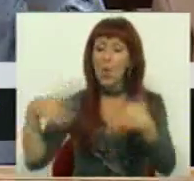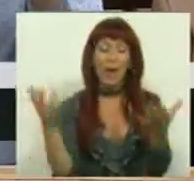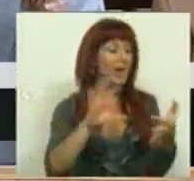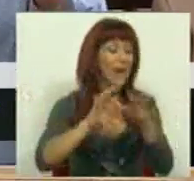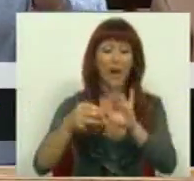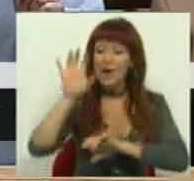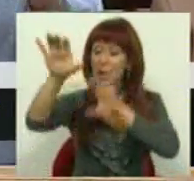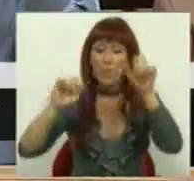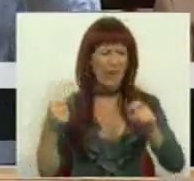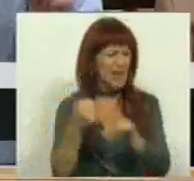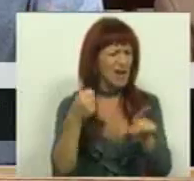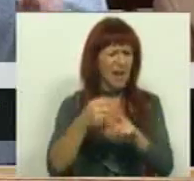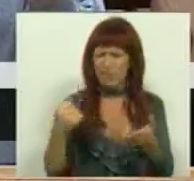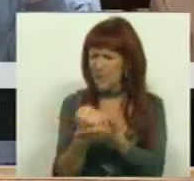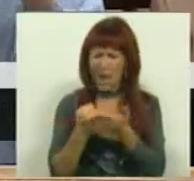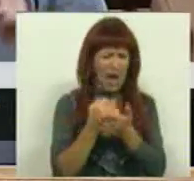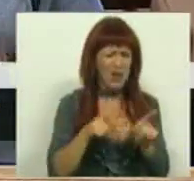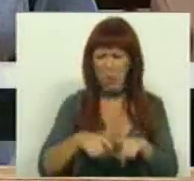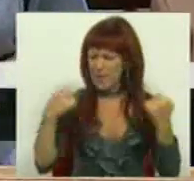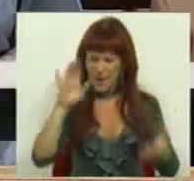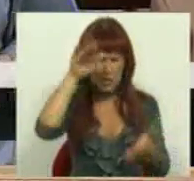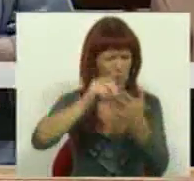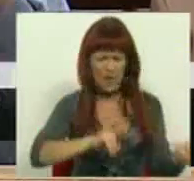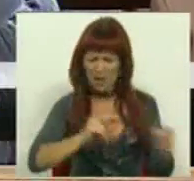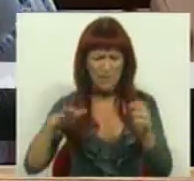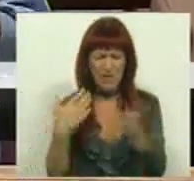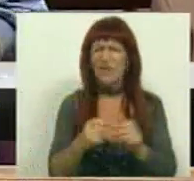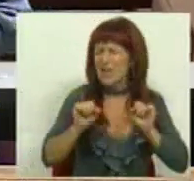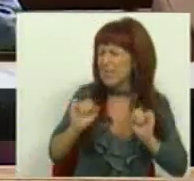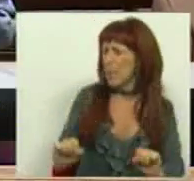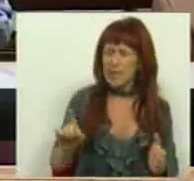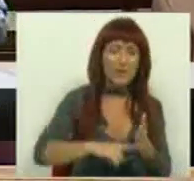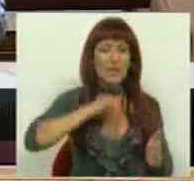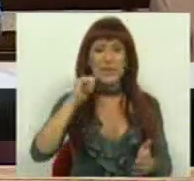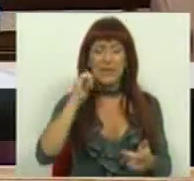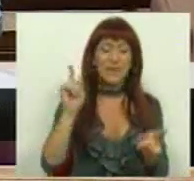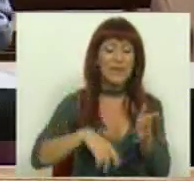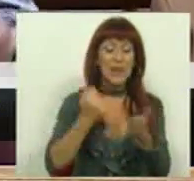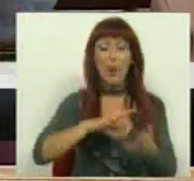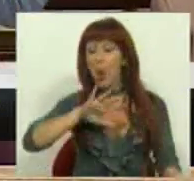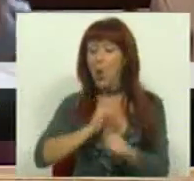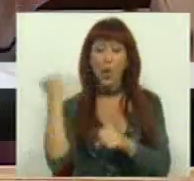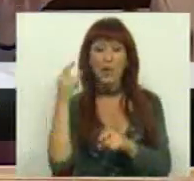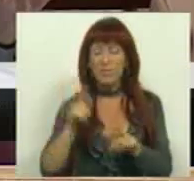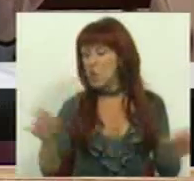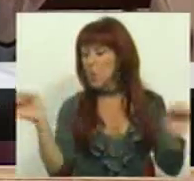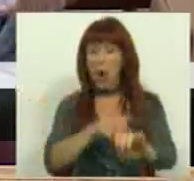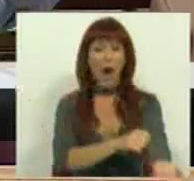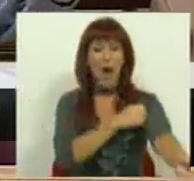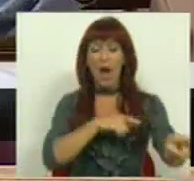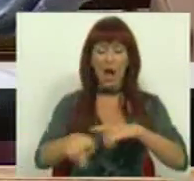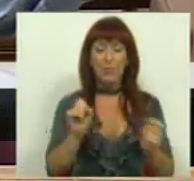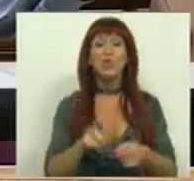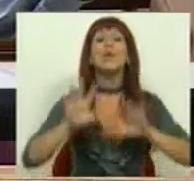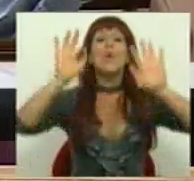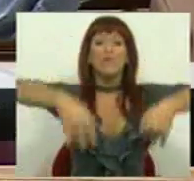articulação dos países atacados pelos mercados para ter uma solução alternativa. Recusaram sempre qualquer outro instrumento. Tem uma única política.